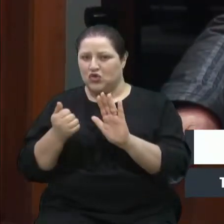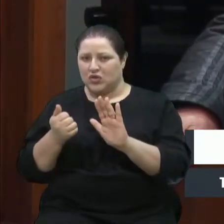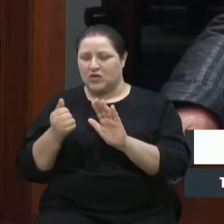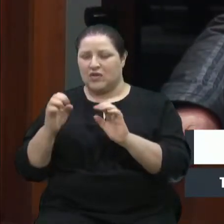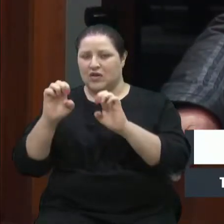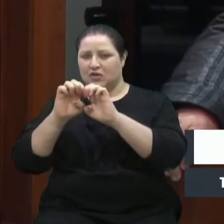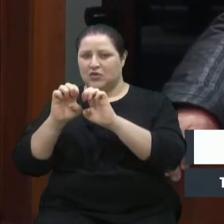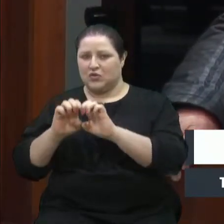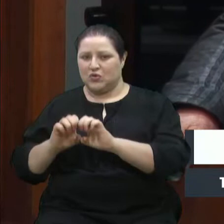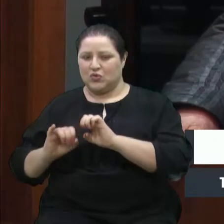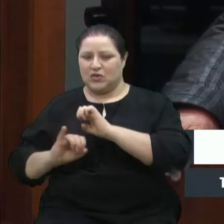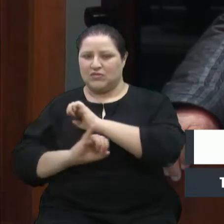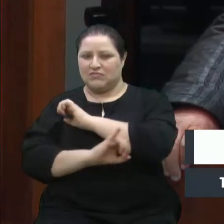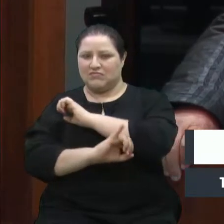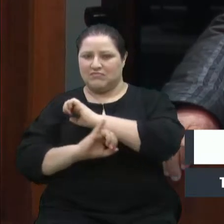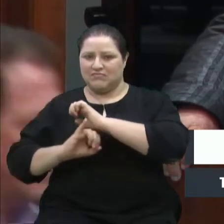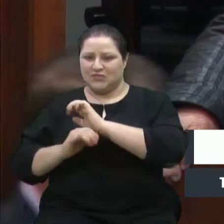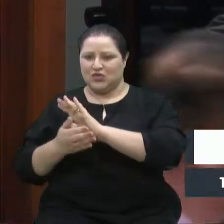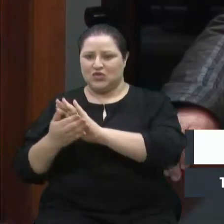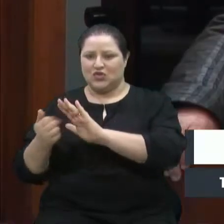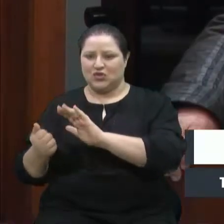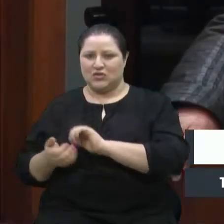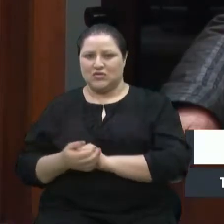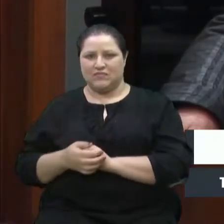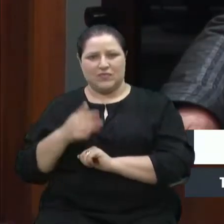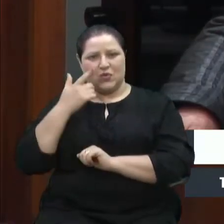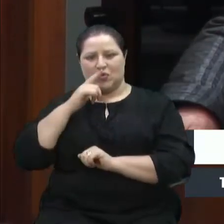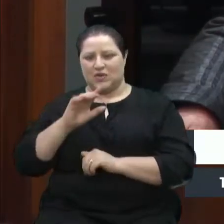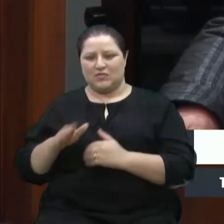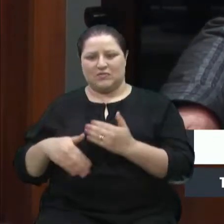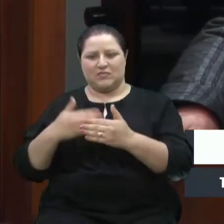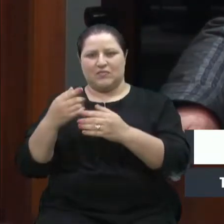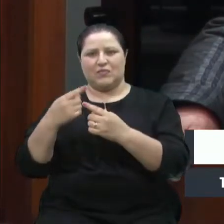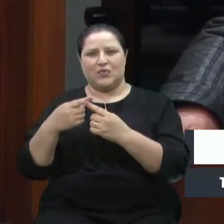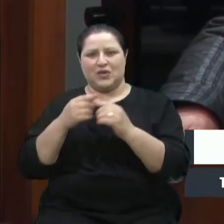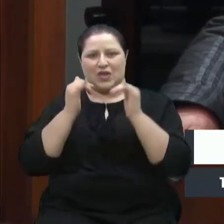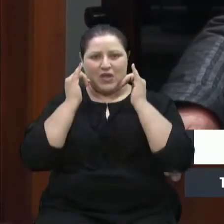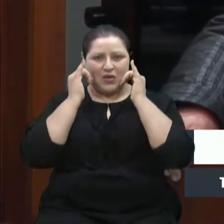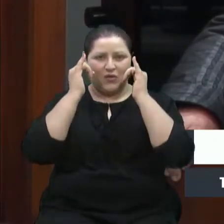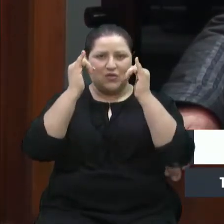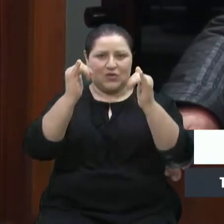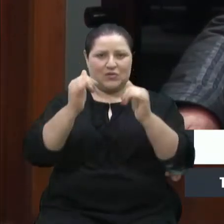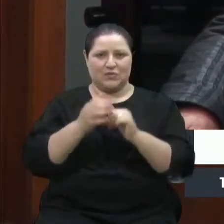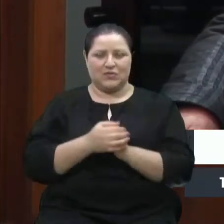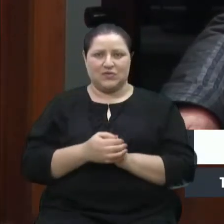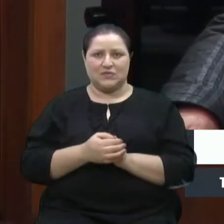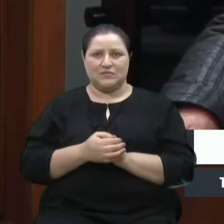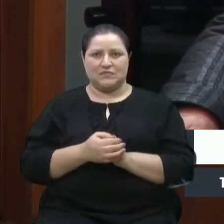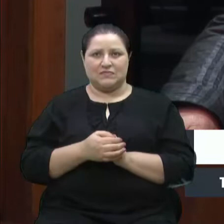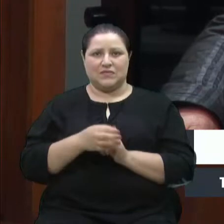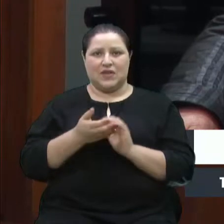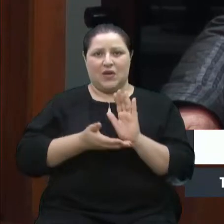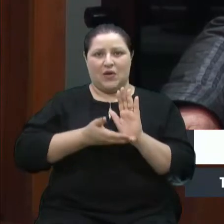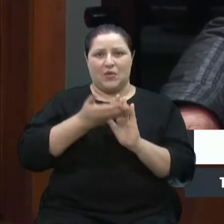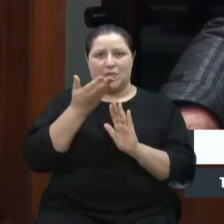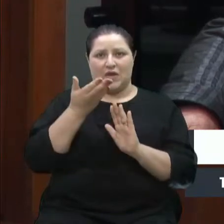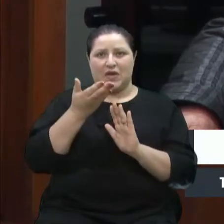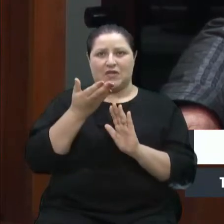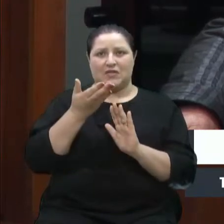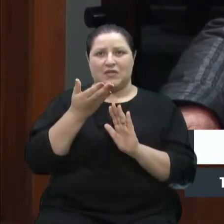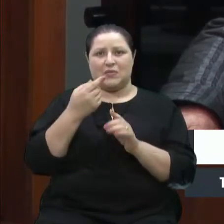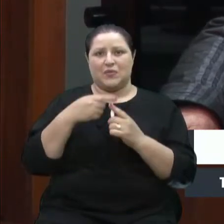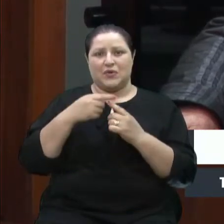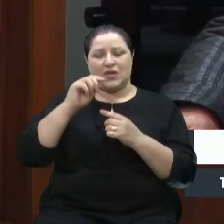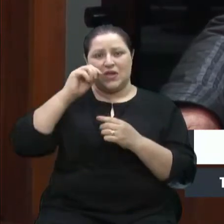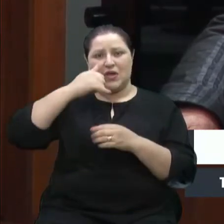isso deixou de andar porque o transporte coletivo se aumenta porque o combustível o óleo